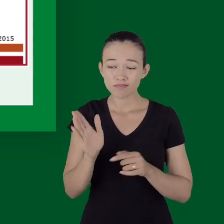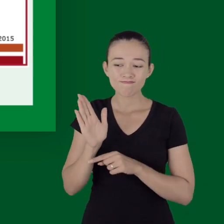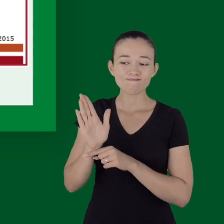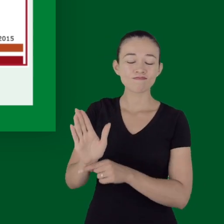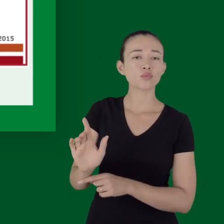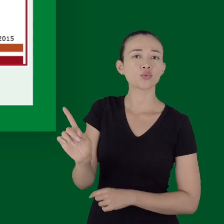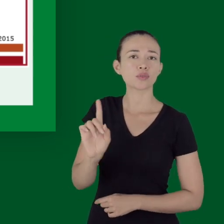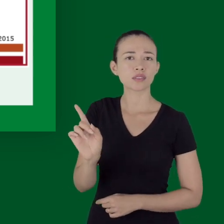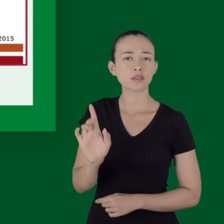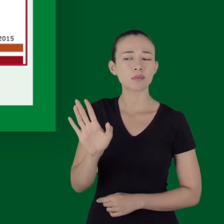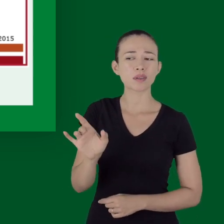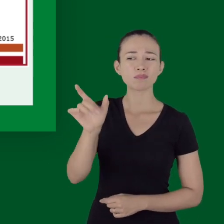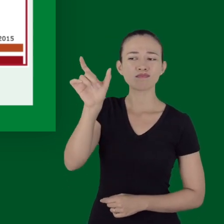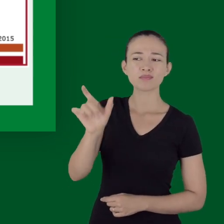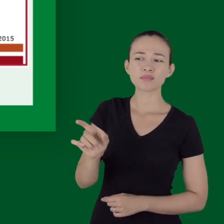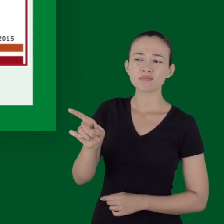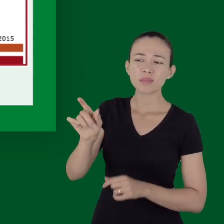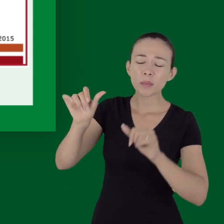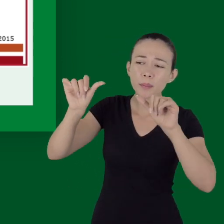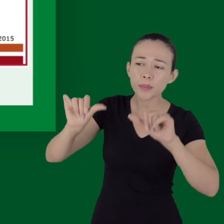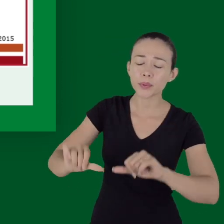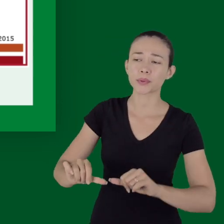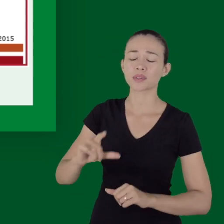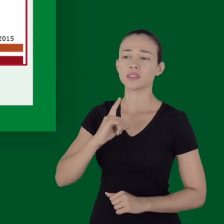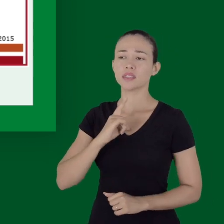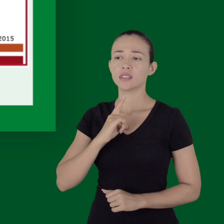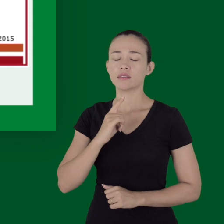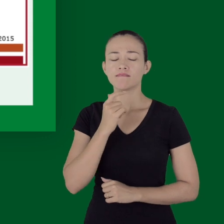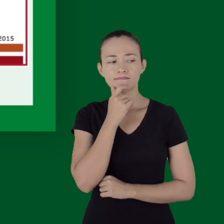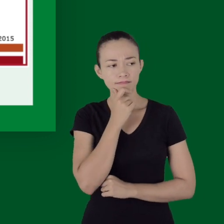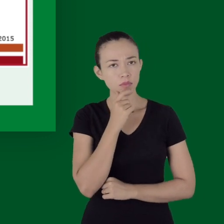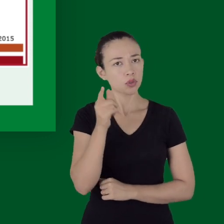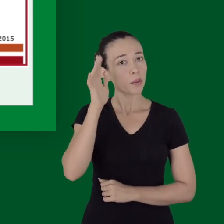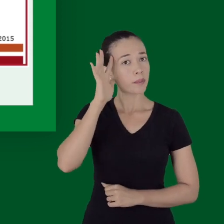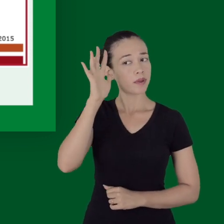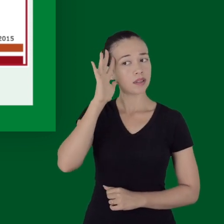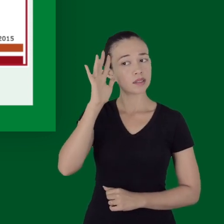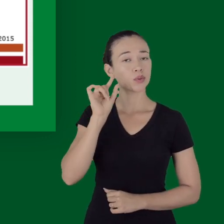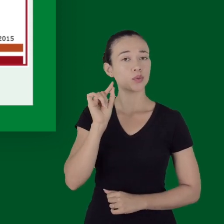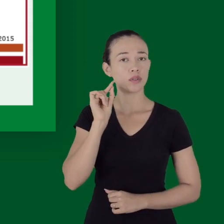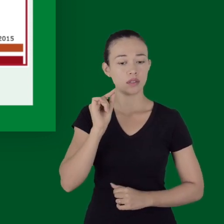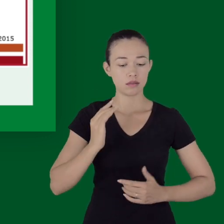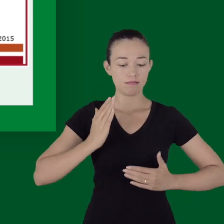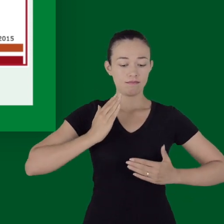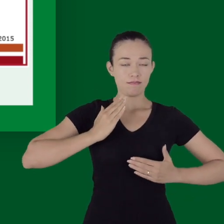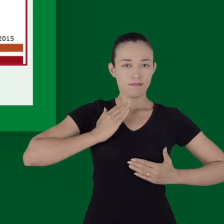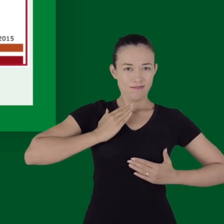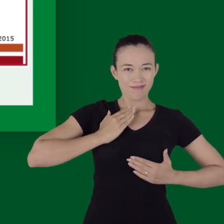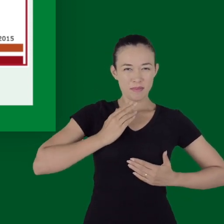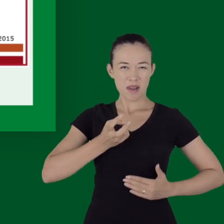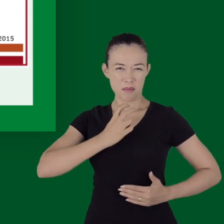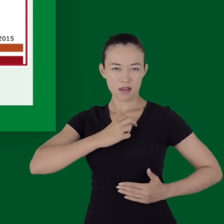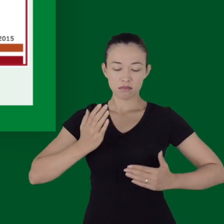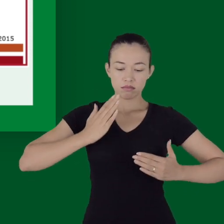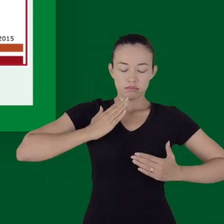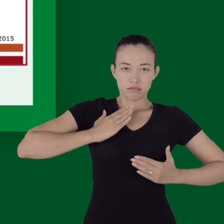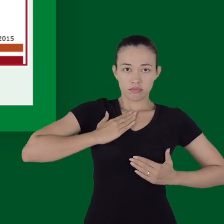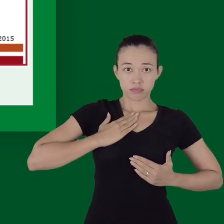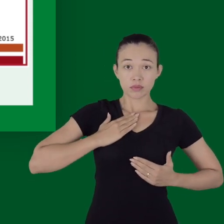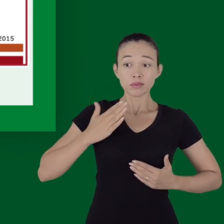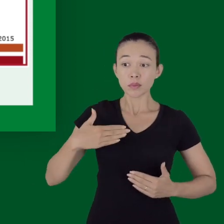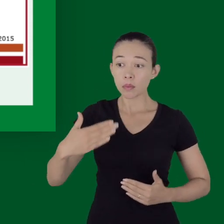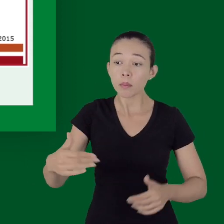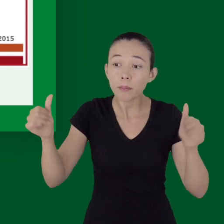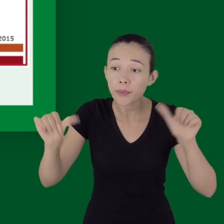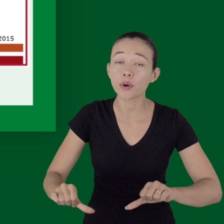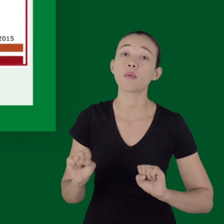evoluir com rebaixamento do nível de consciência ou uma instabilidade que pode demorar um pouquinho e a gente precisar entubar para proteção de via aérea,